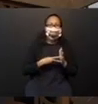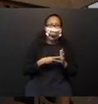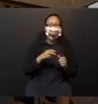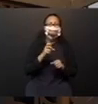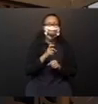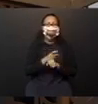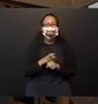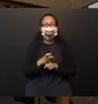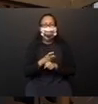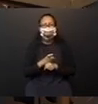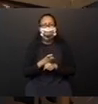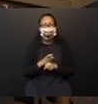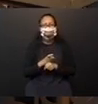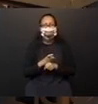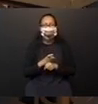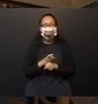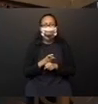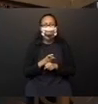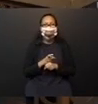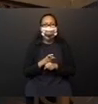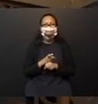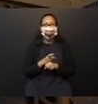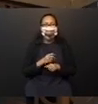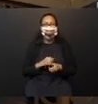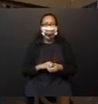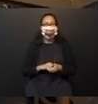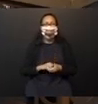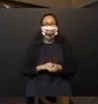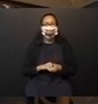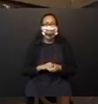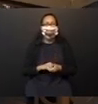adjetivo? Então tá.